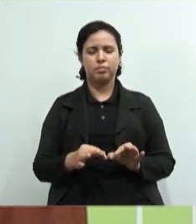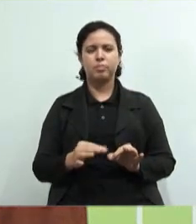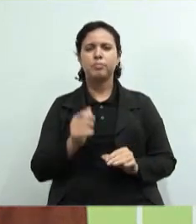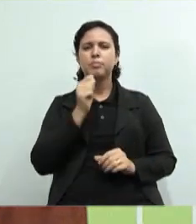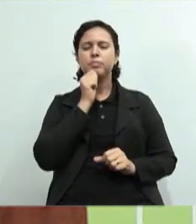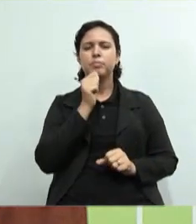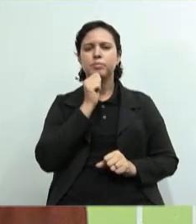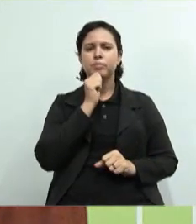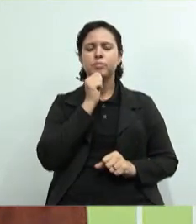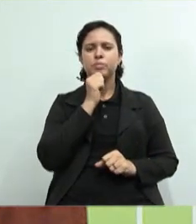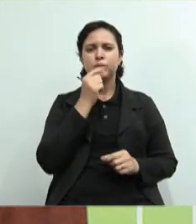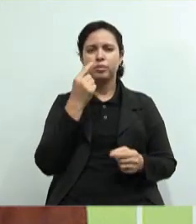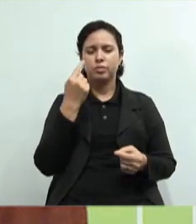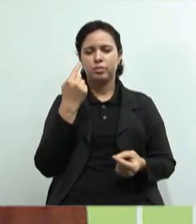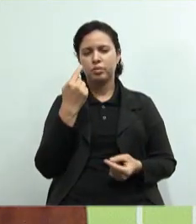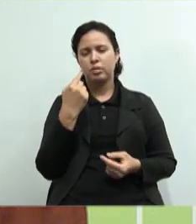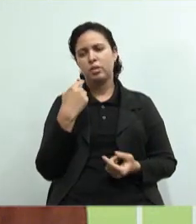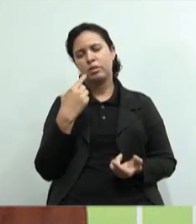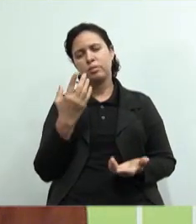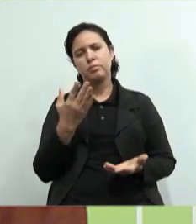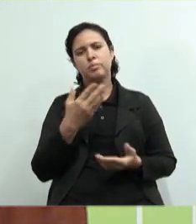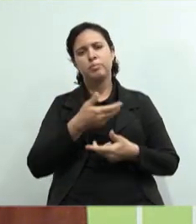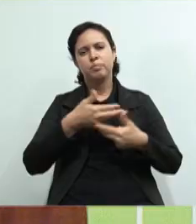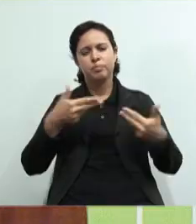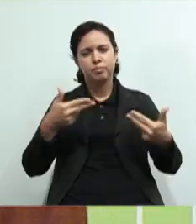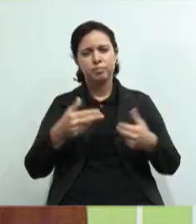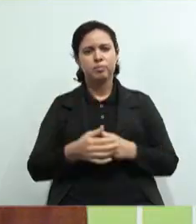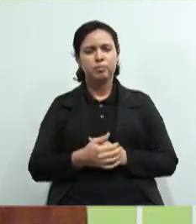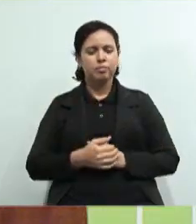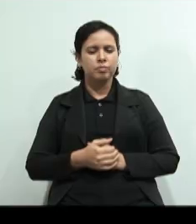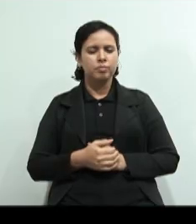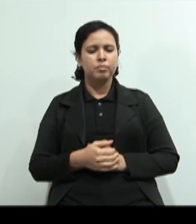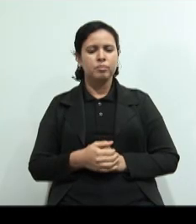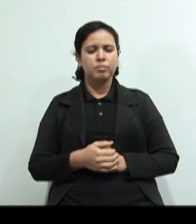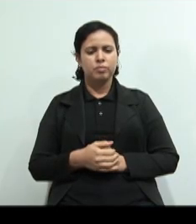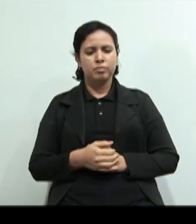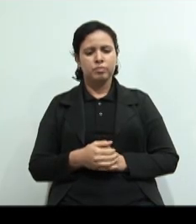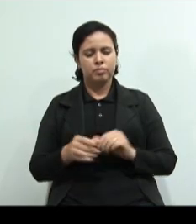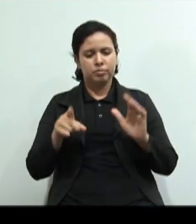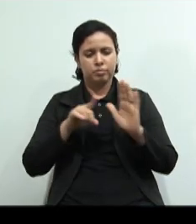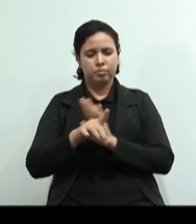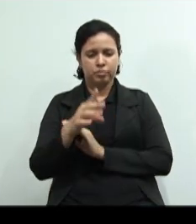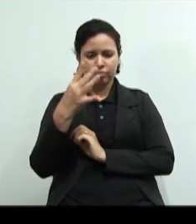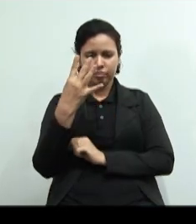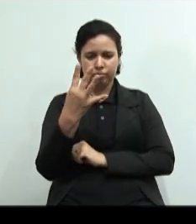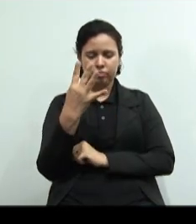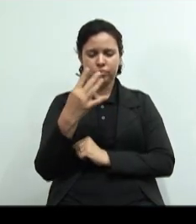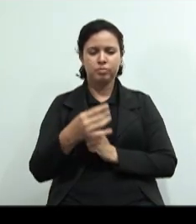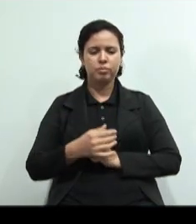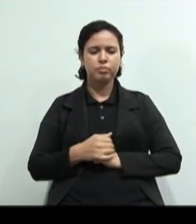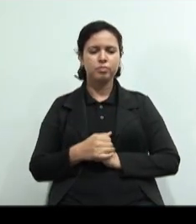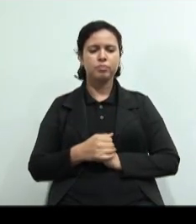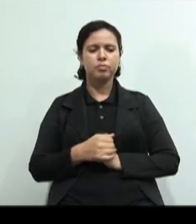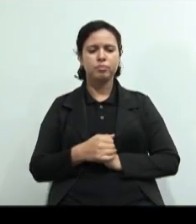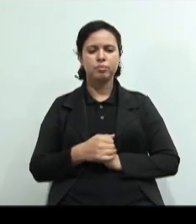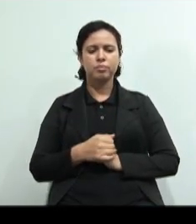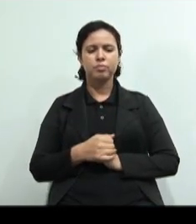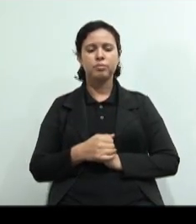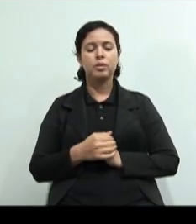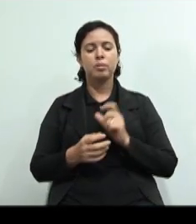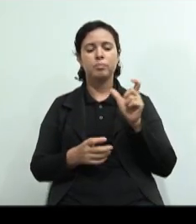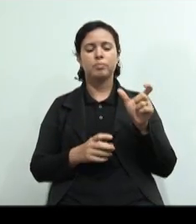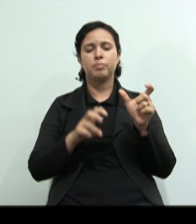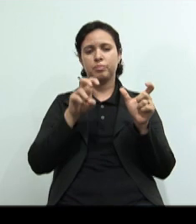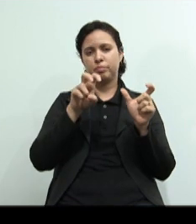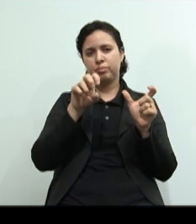bem? Agora vamos para a quarta questão, que é o seguinte: a sigla